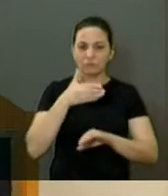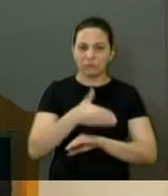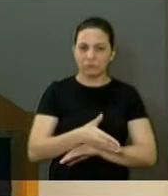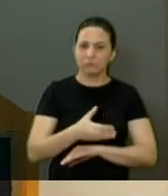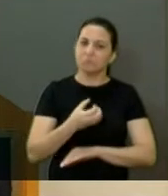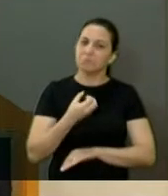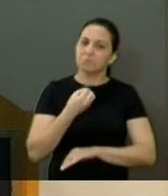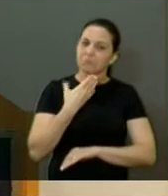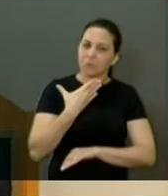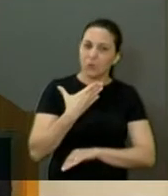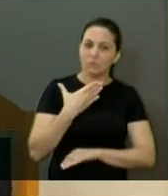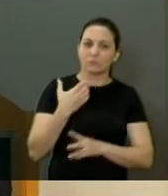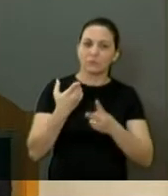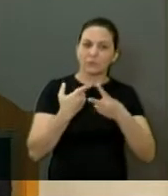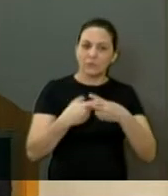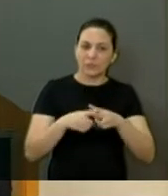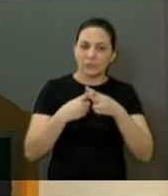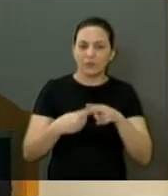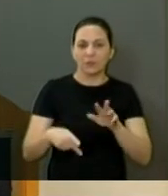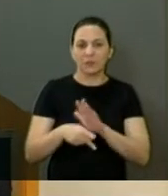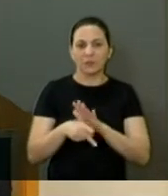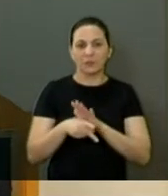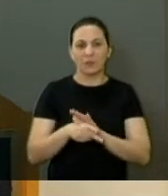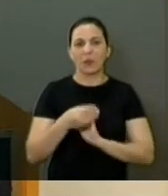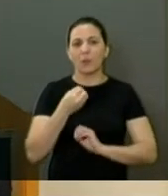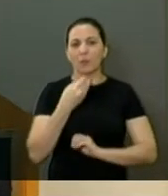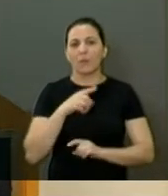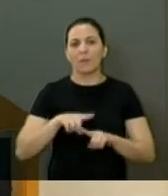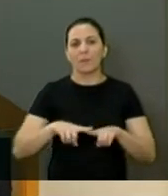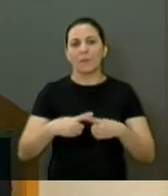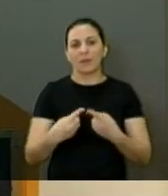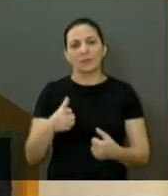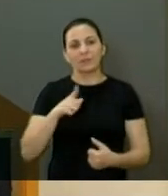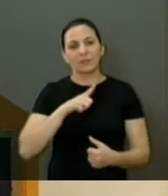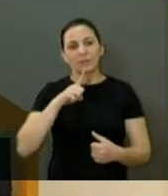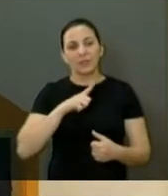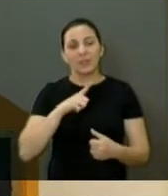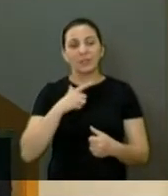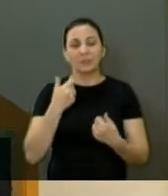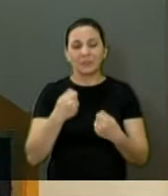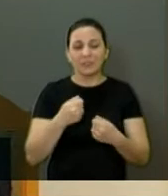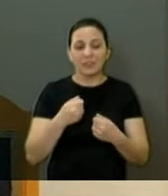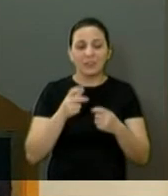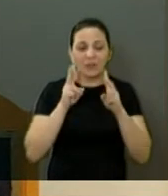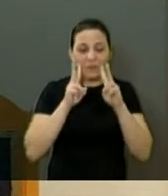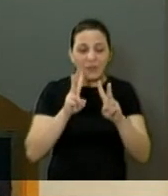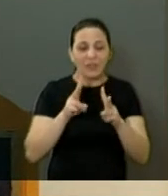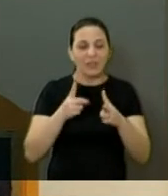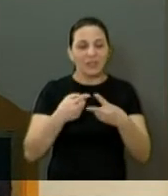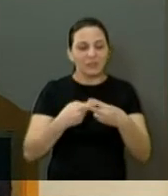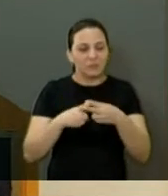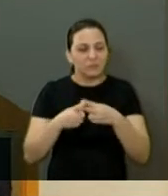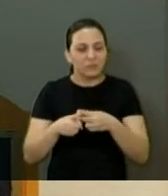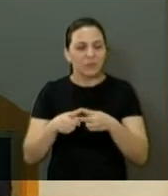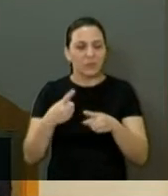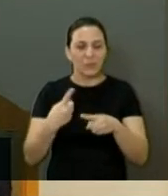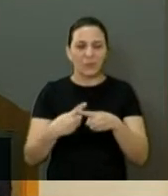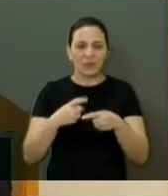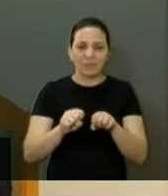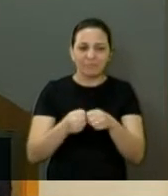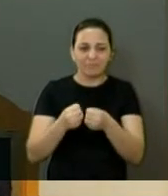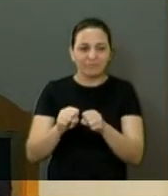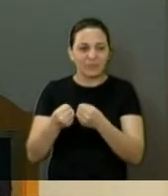uma reforma já faz algum tempo a se comam só que tem alguns quadros porque vai passando o tempo vai deteriorando as